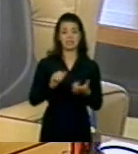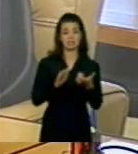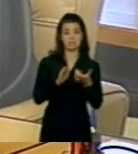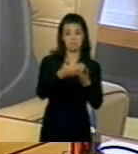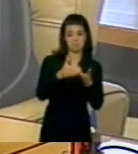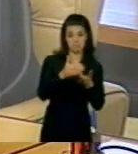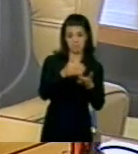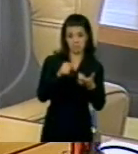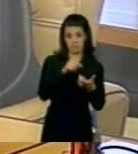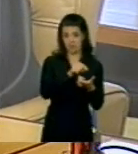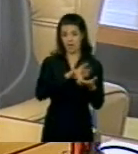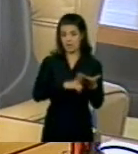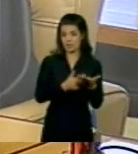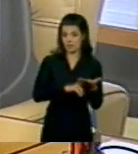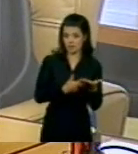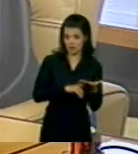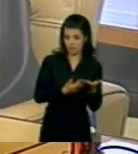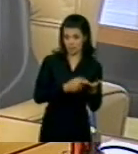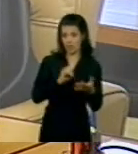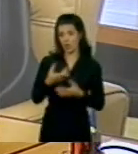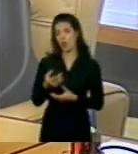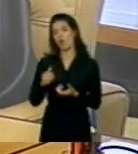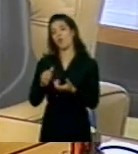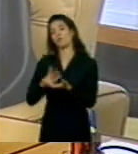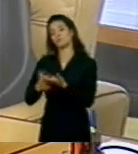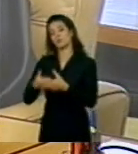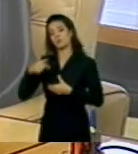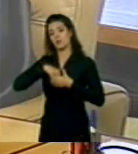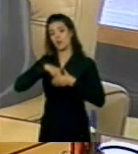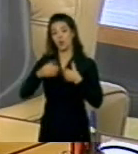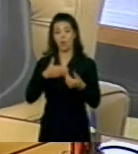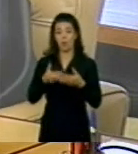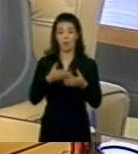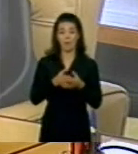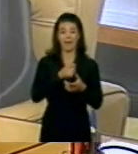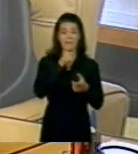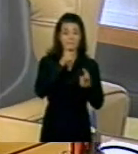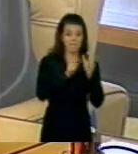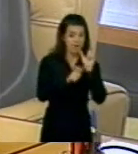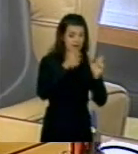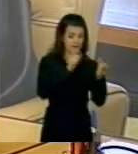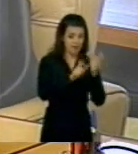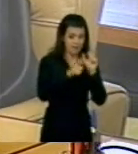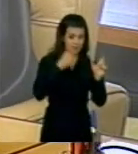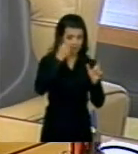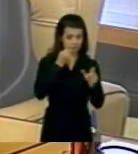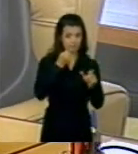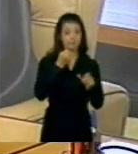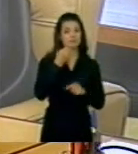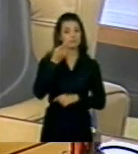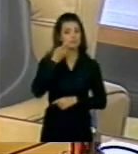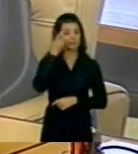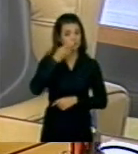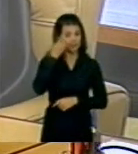ser indicativa de uma percepção segundo a qual qualquer palavra proferida pelo parlamentar está coberta